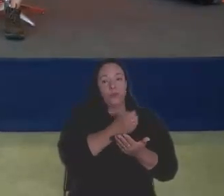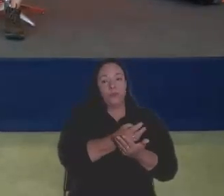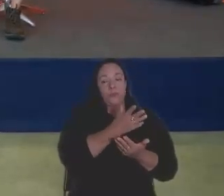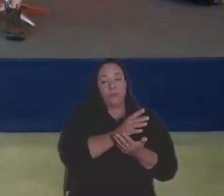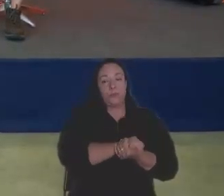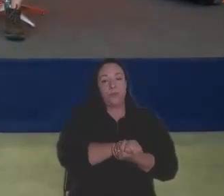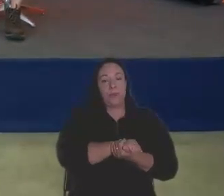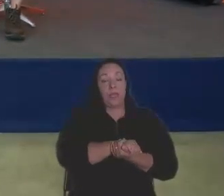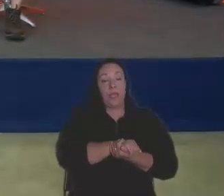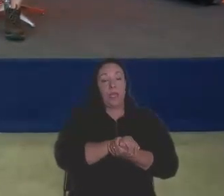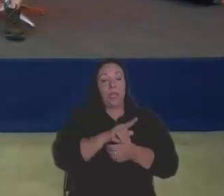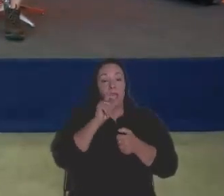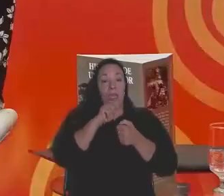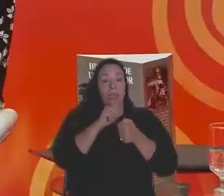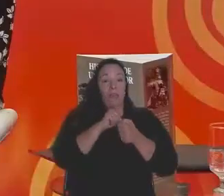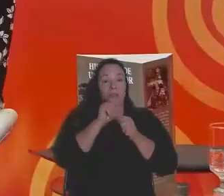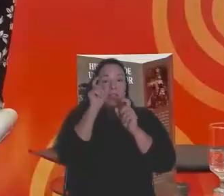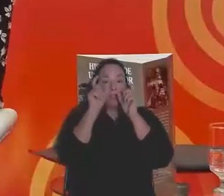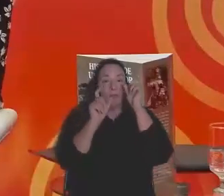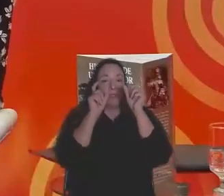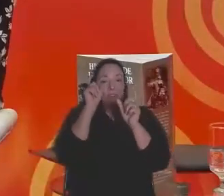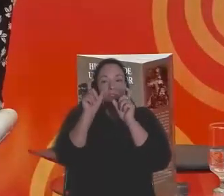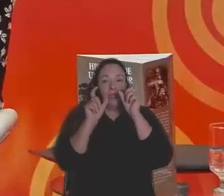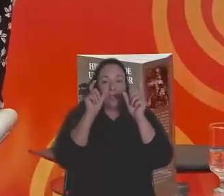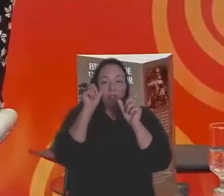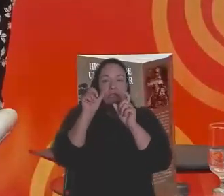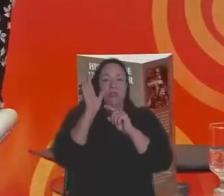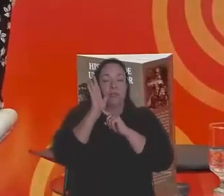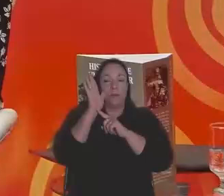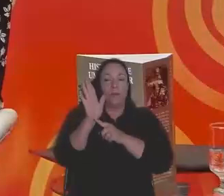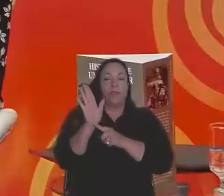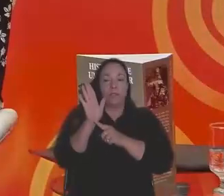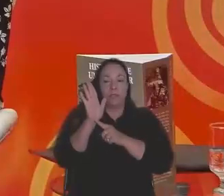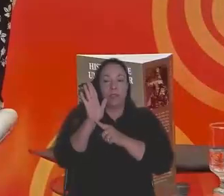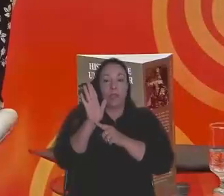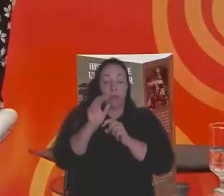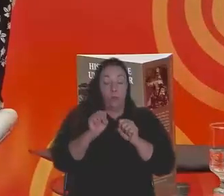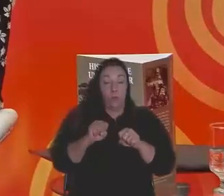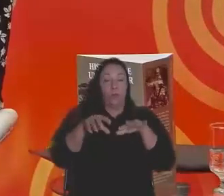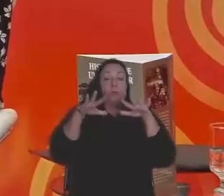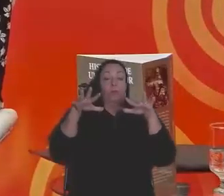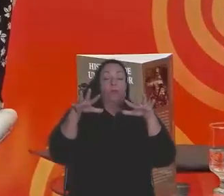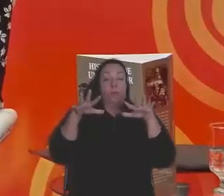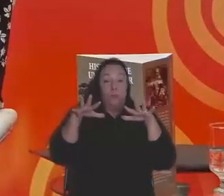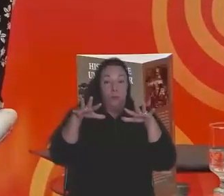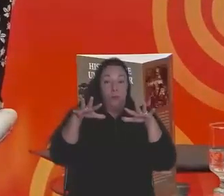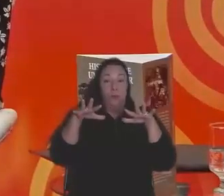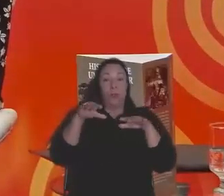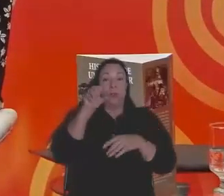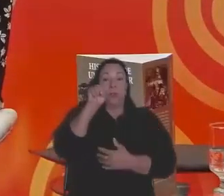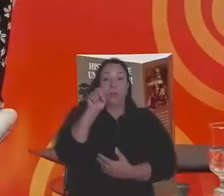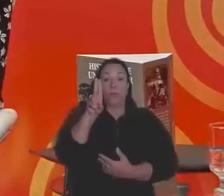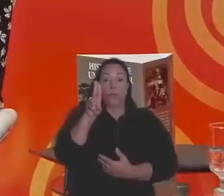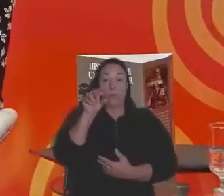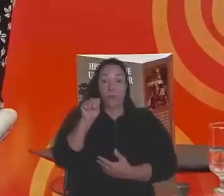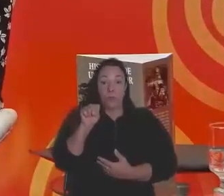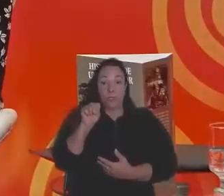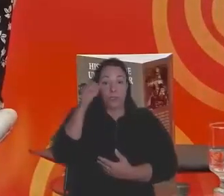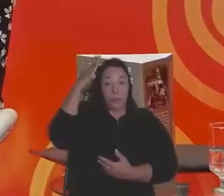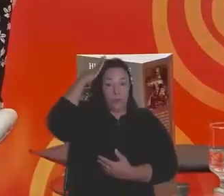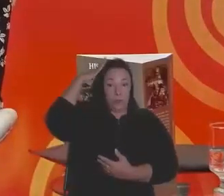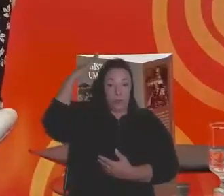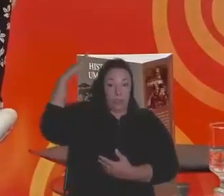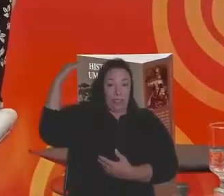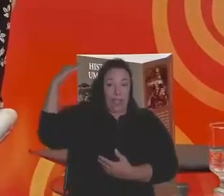inclusive, é criador de uma tirinha que ilustra a matéria O Susto, o SUS e o